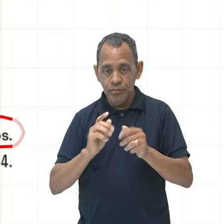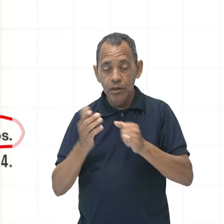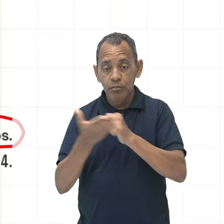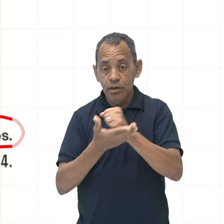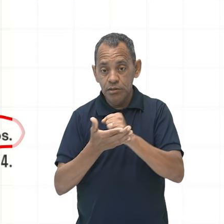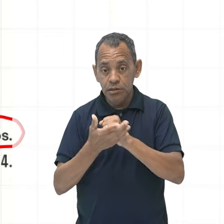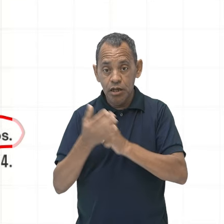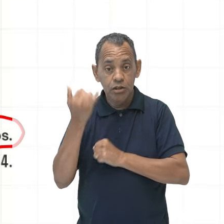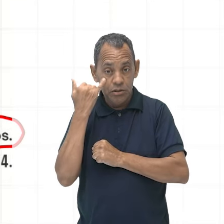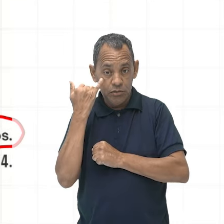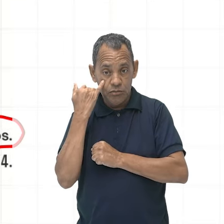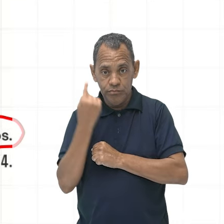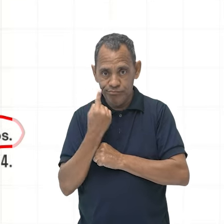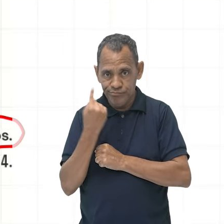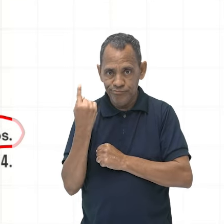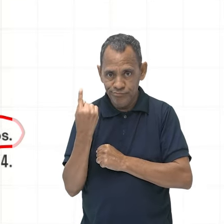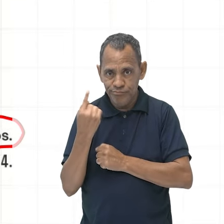nisso,